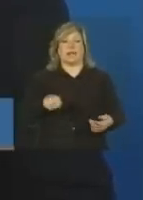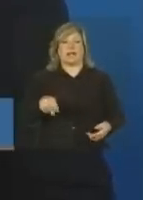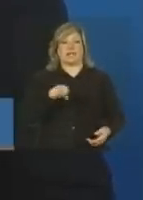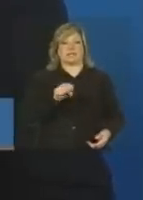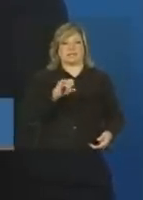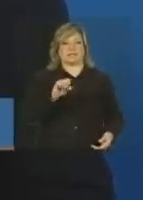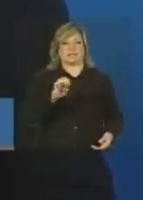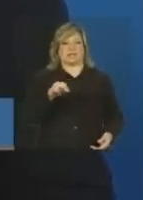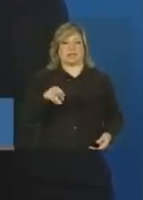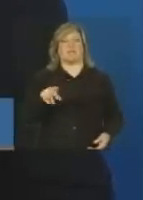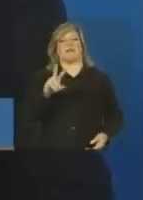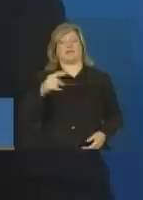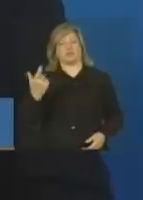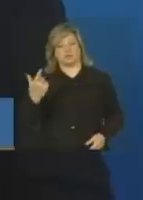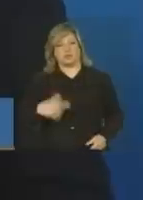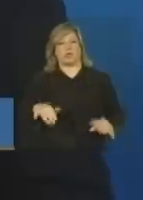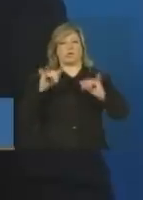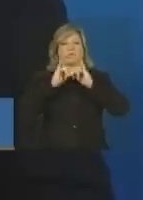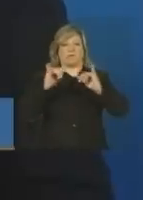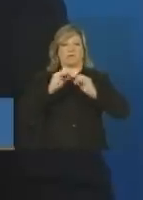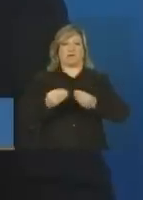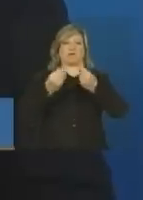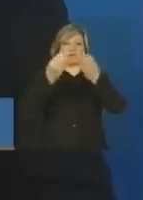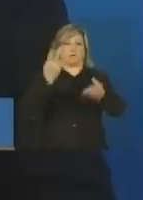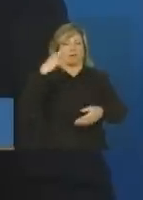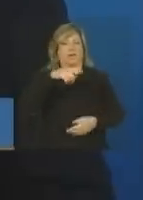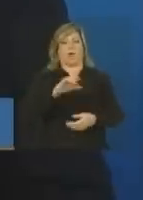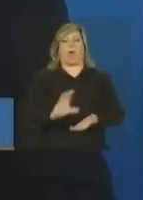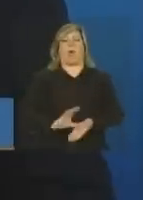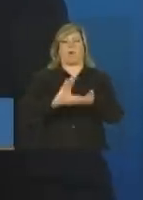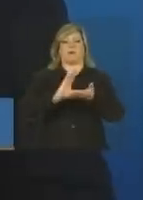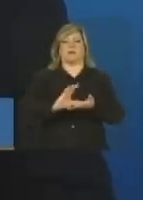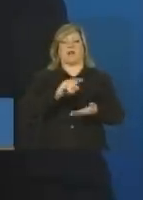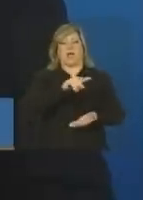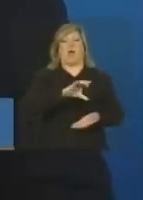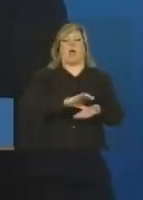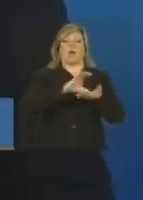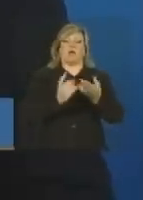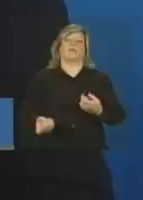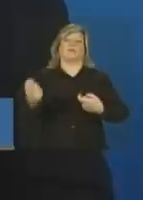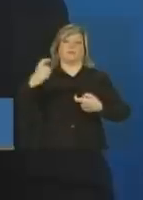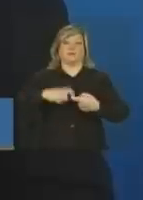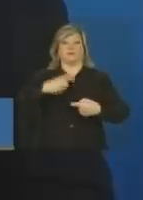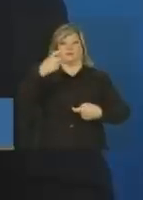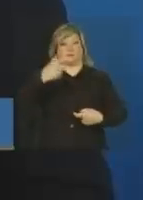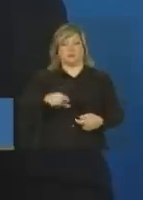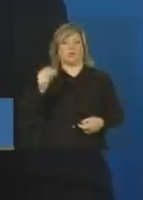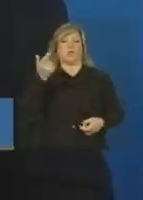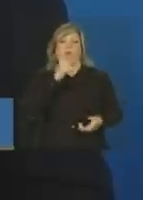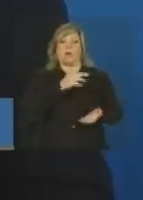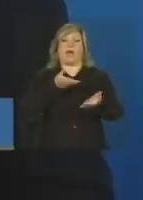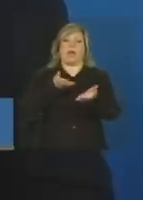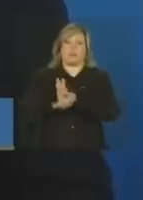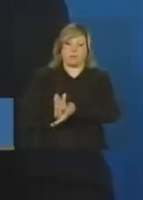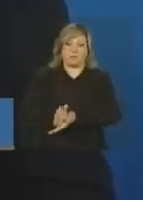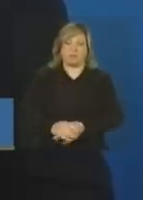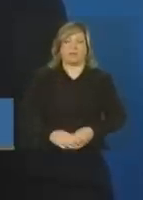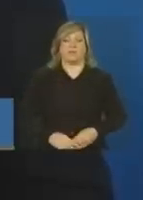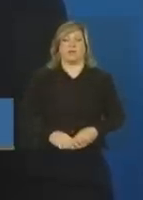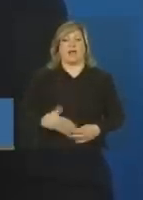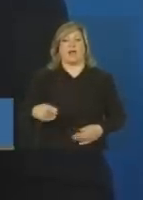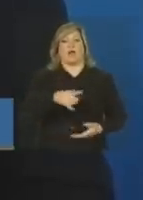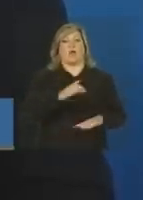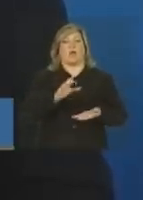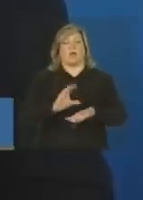sistema remete novamente essa informação para o conselho. O conselho volta ao estado de aprovação, né? E aí o